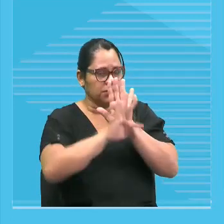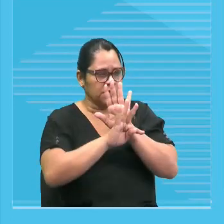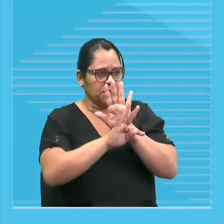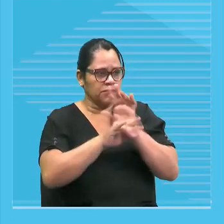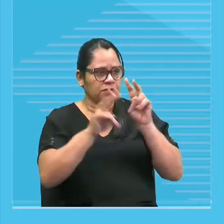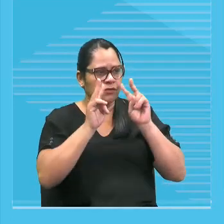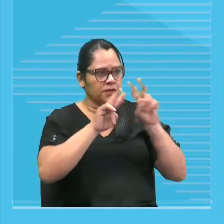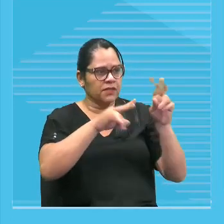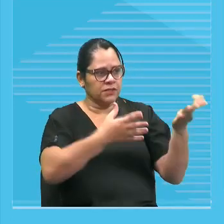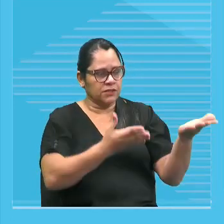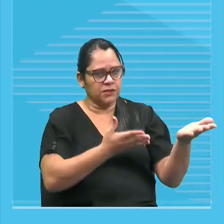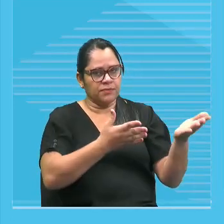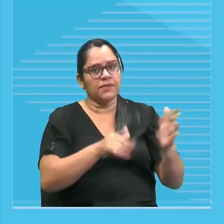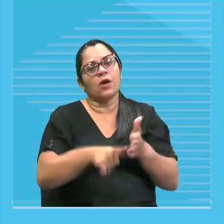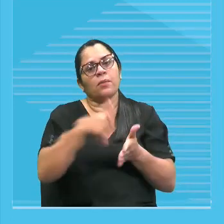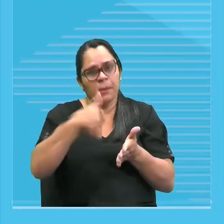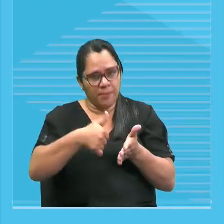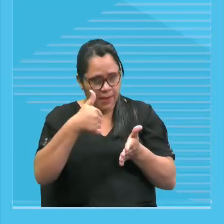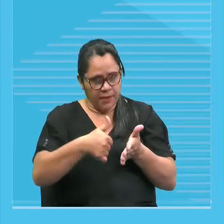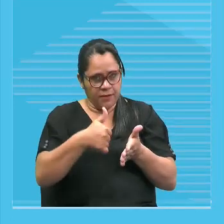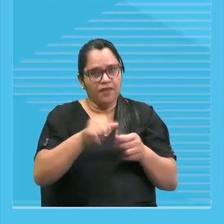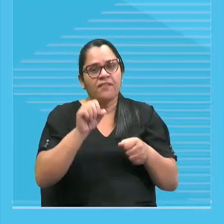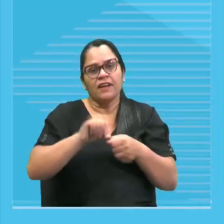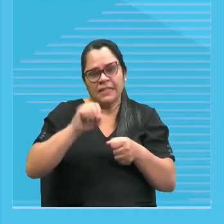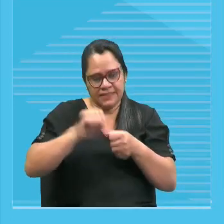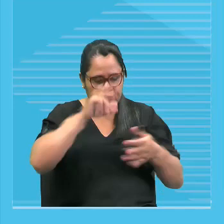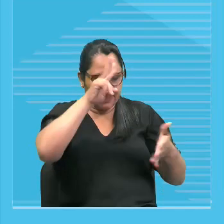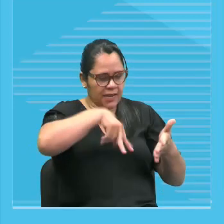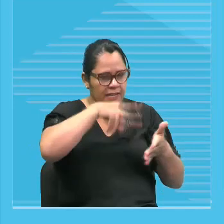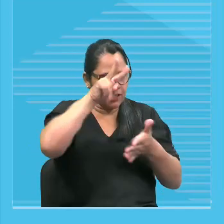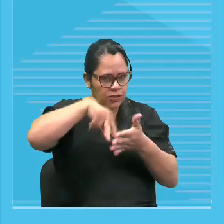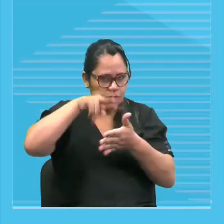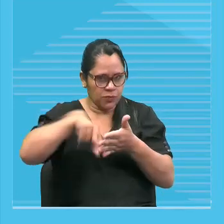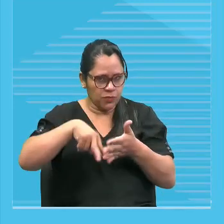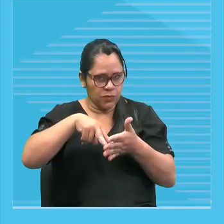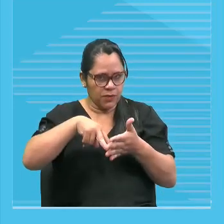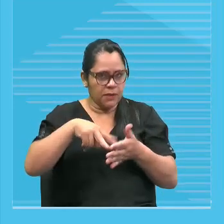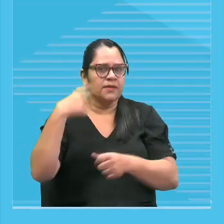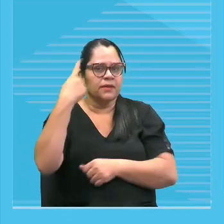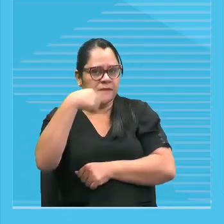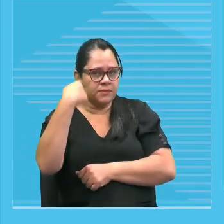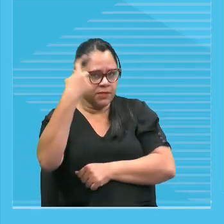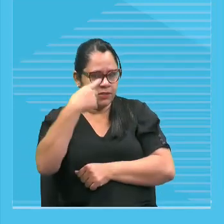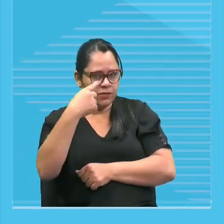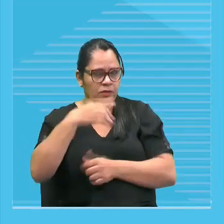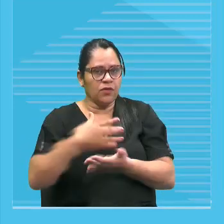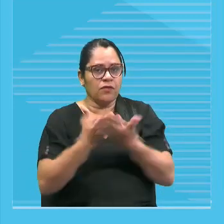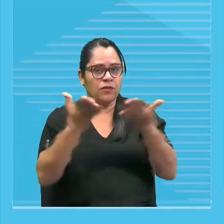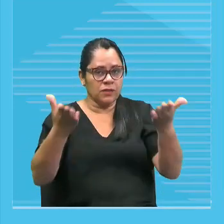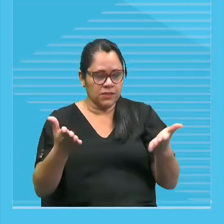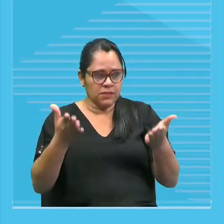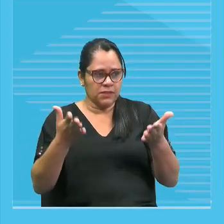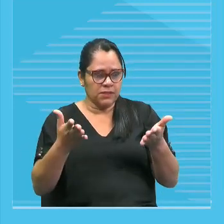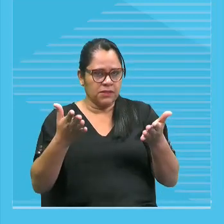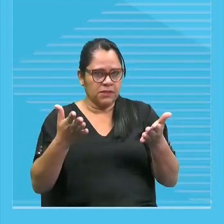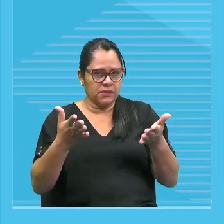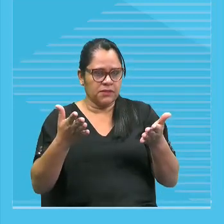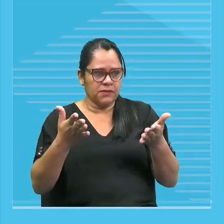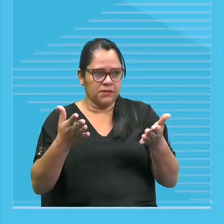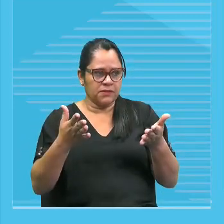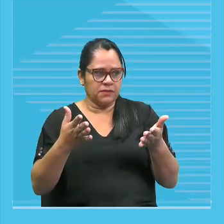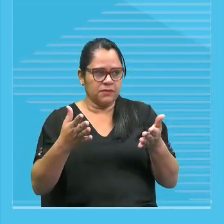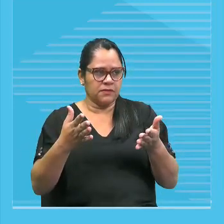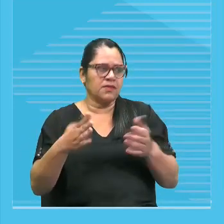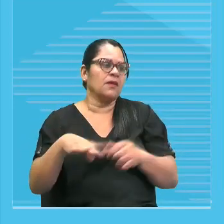vou primeiro fazer a leitura do texto em espanhol você vai acompanhar comigo a leitura